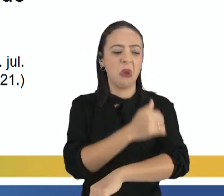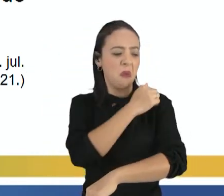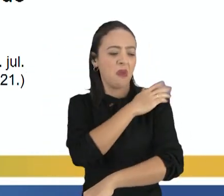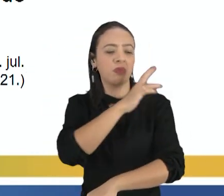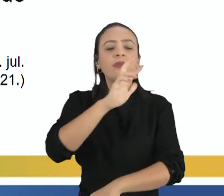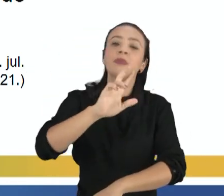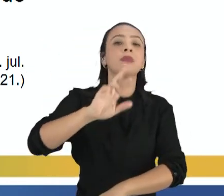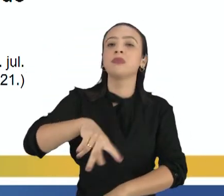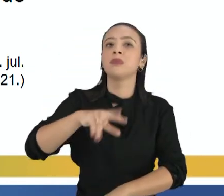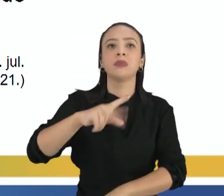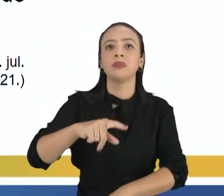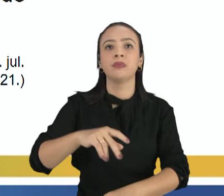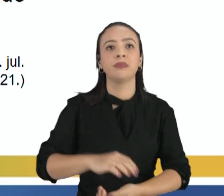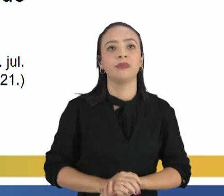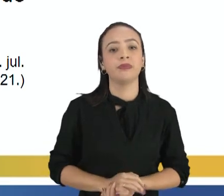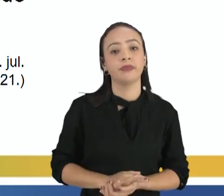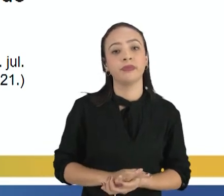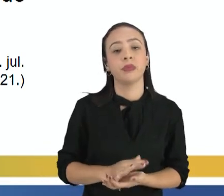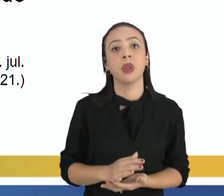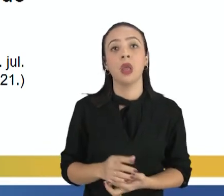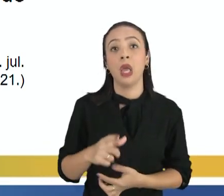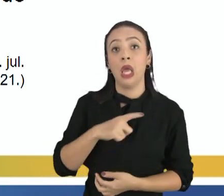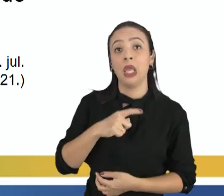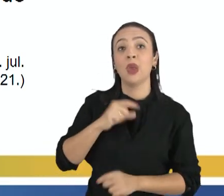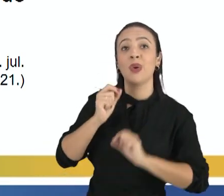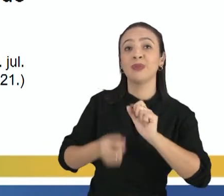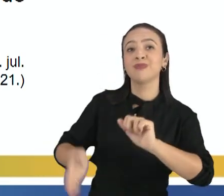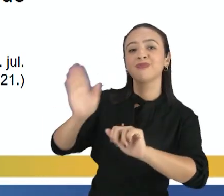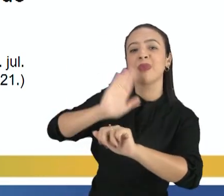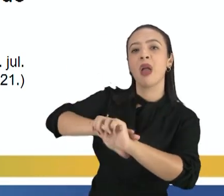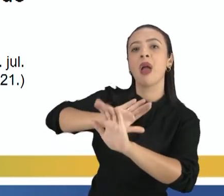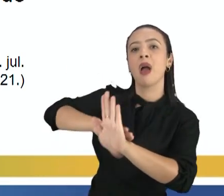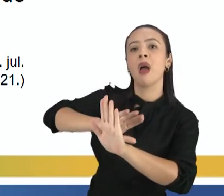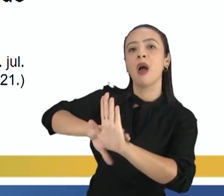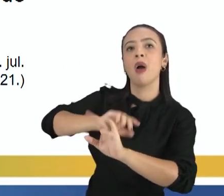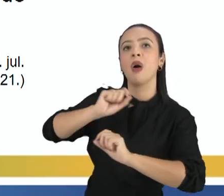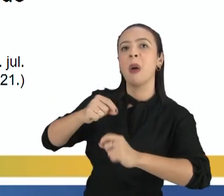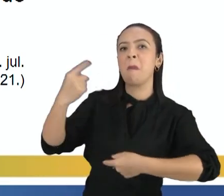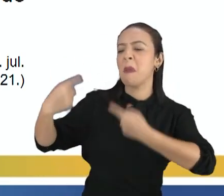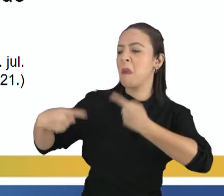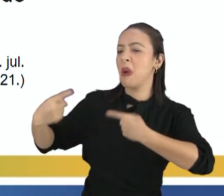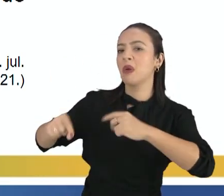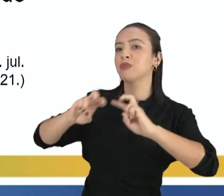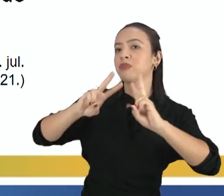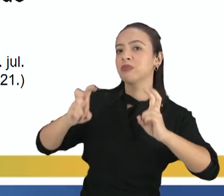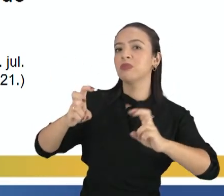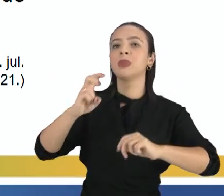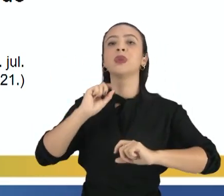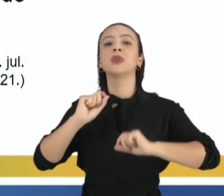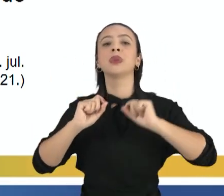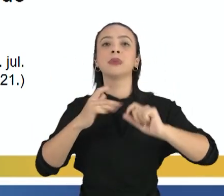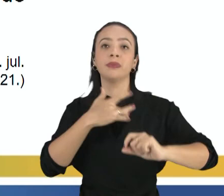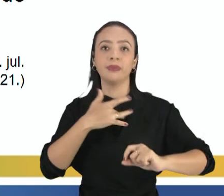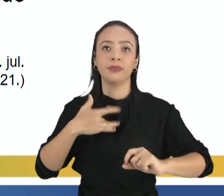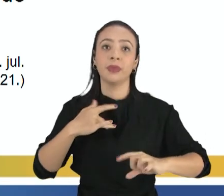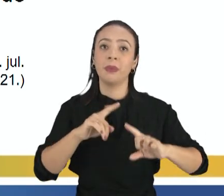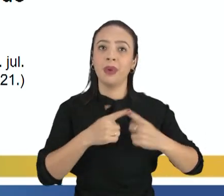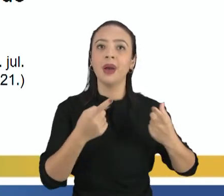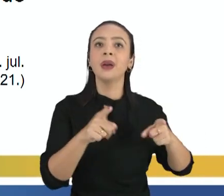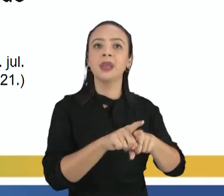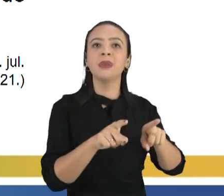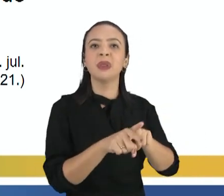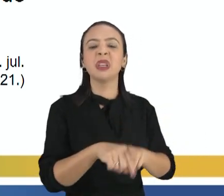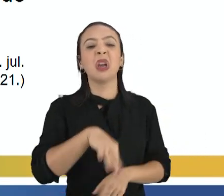contra gordos. De um lado, o que há por trás é uma positiva discussão sobre saúde. Por outro, algo